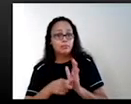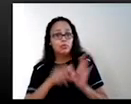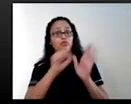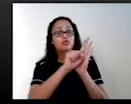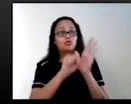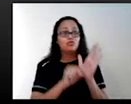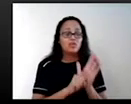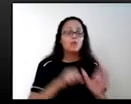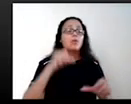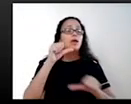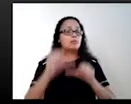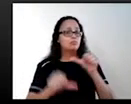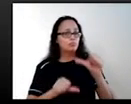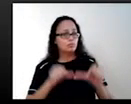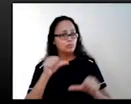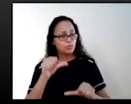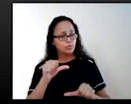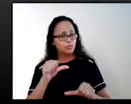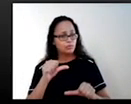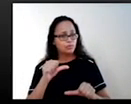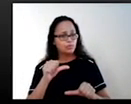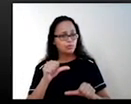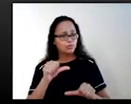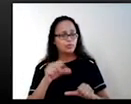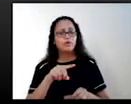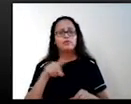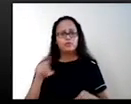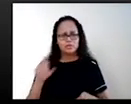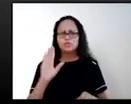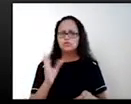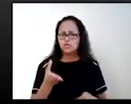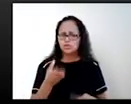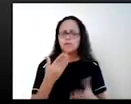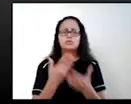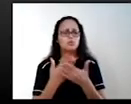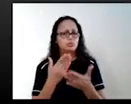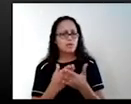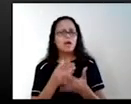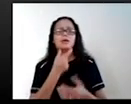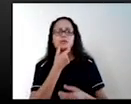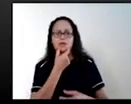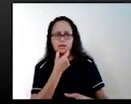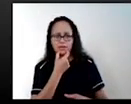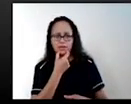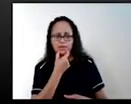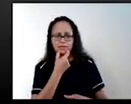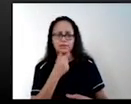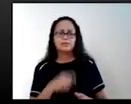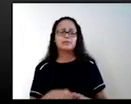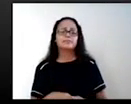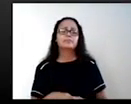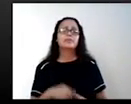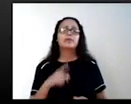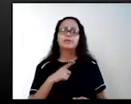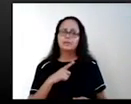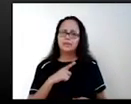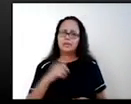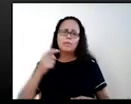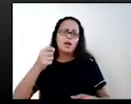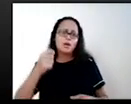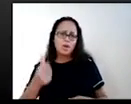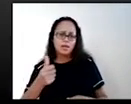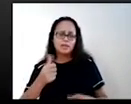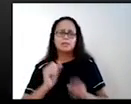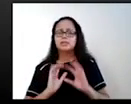duas terminações também, a maior parte dos tempos verbais. Vocês já devem ter estudado isso em inglês. Então, você tem lá uma para quase todos e outra